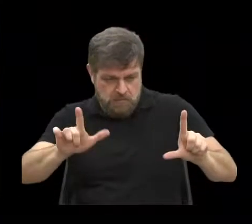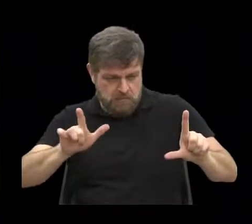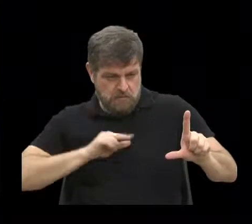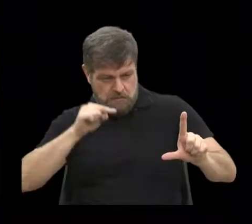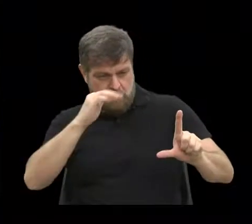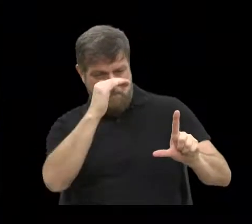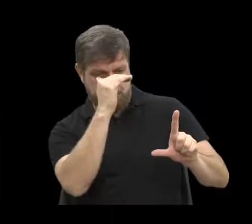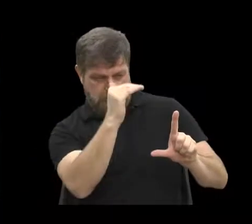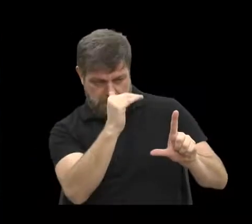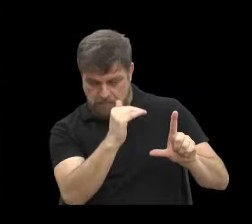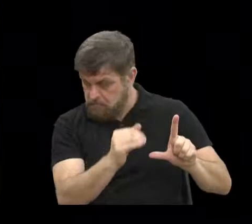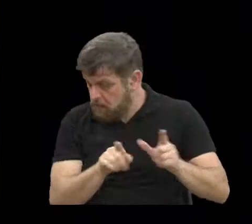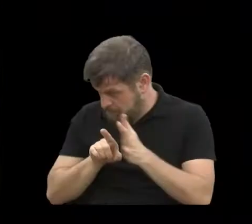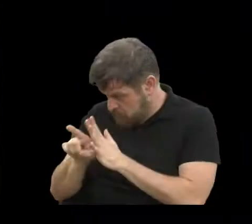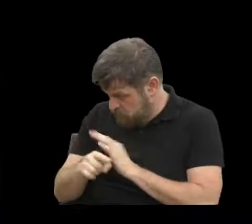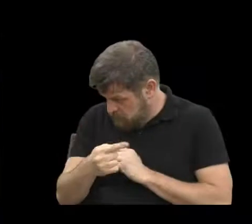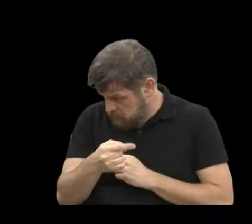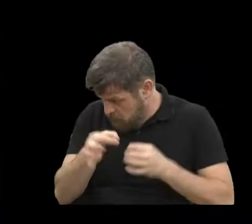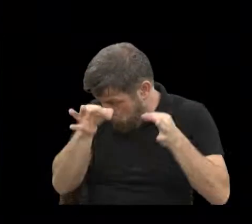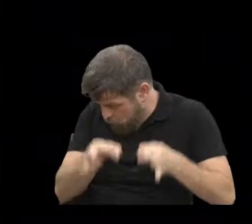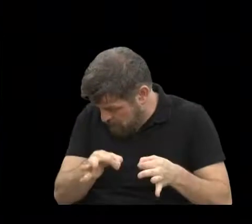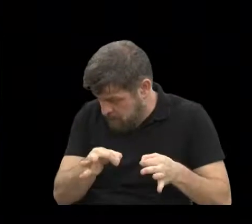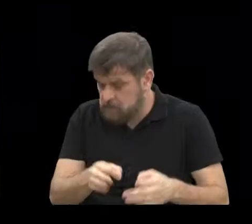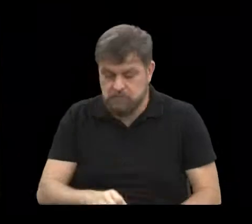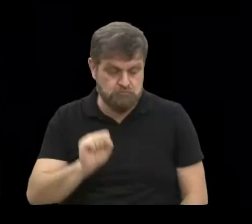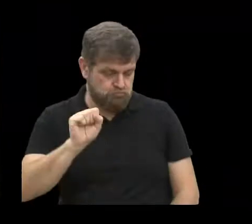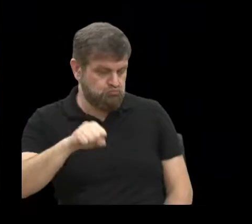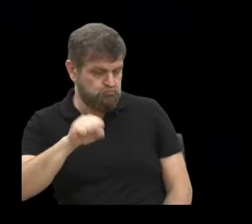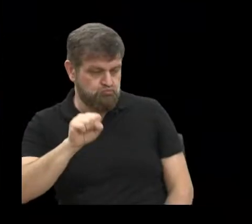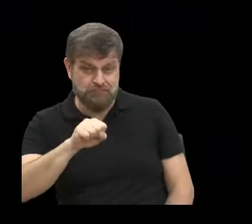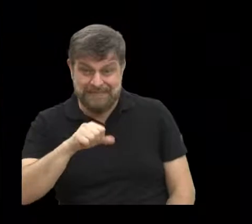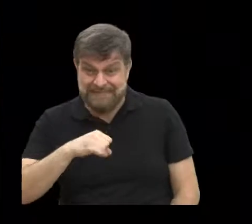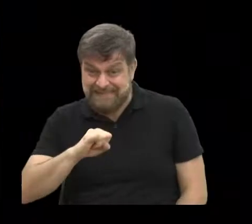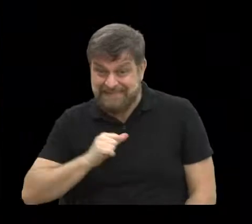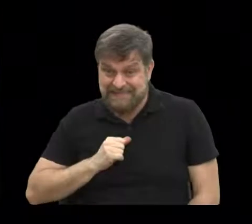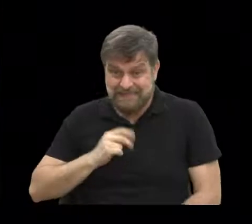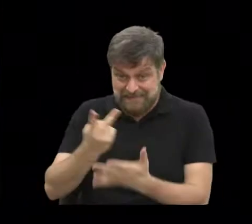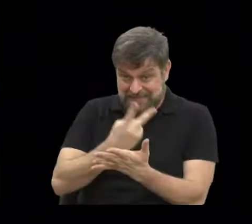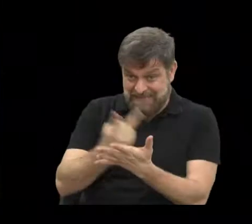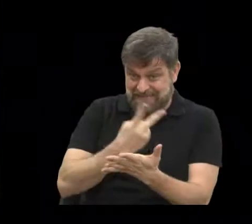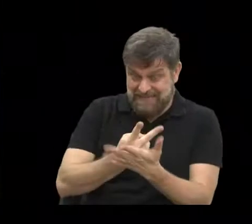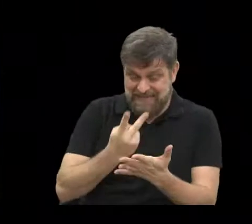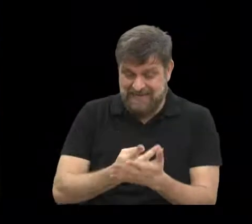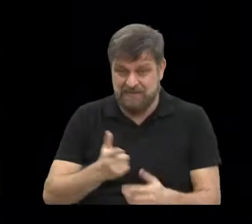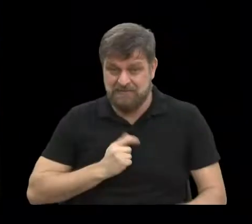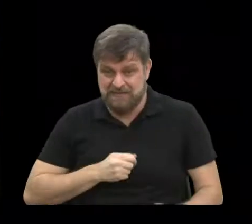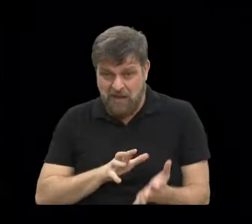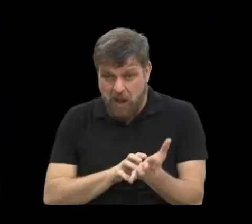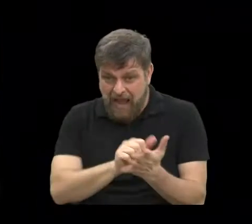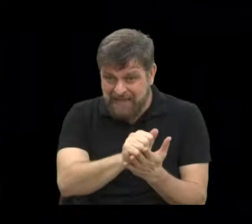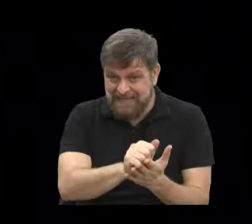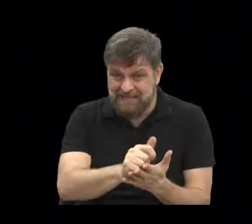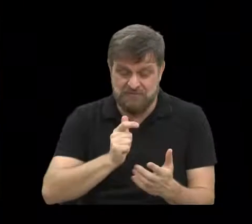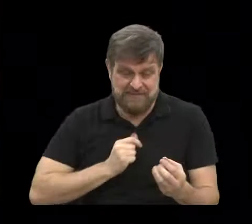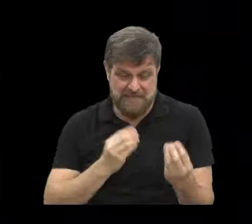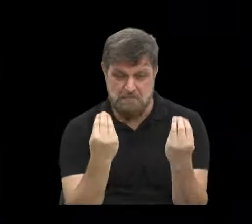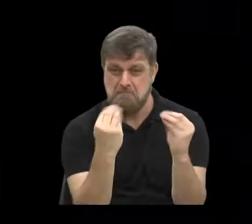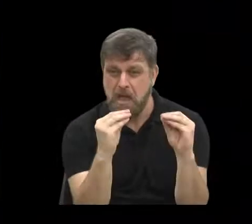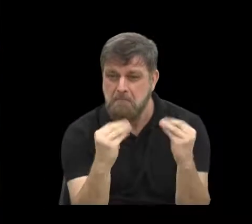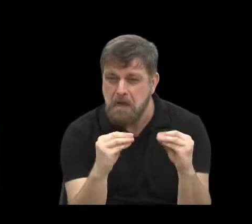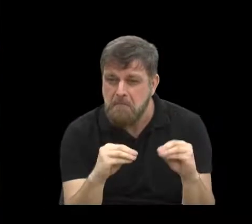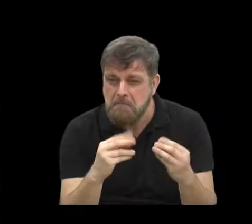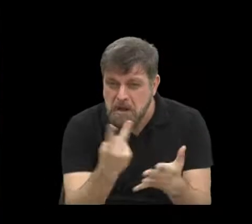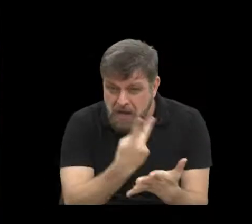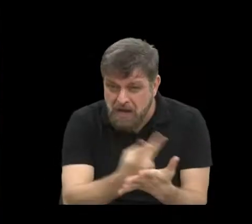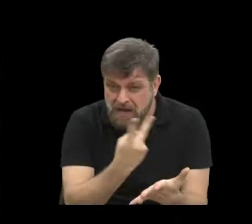CadÚnico, estão corretas, ok? Se não ratificar, se o cadastro único estiver errado ou